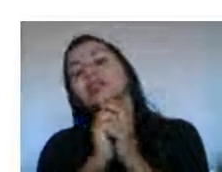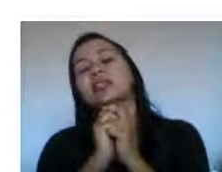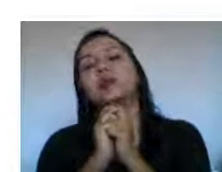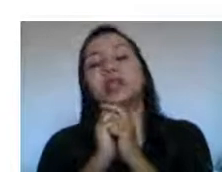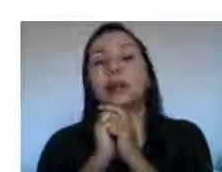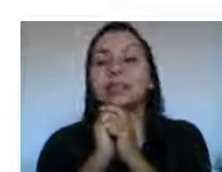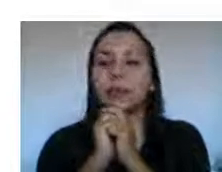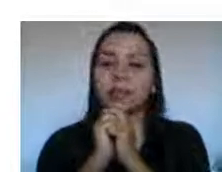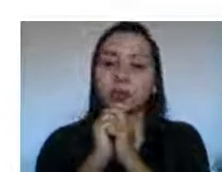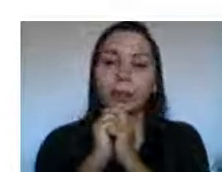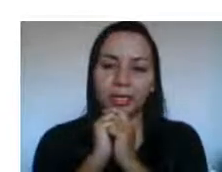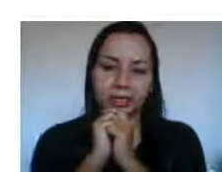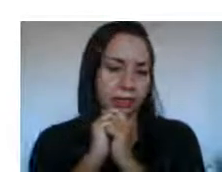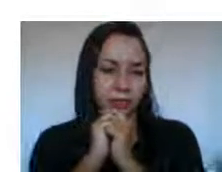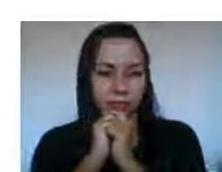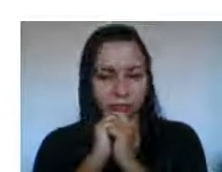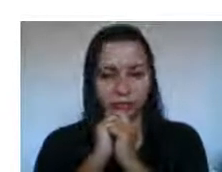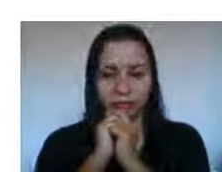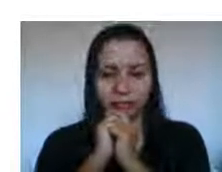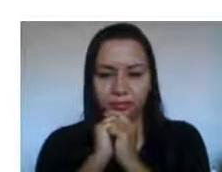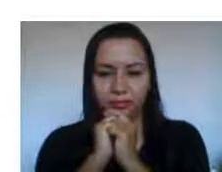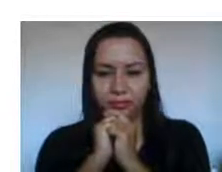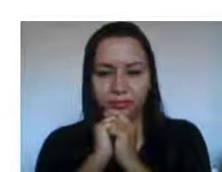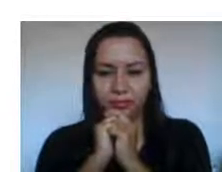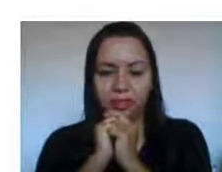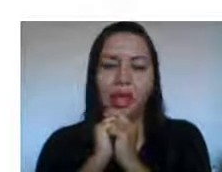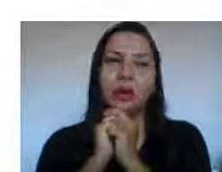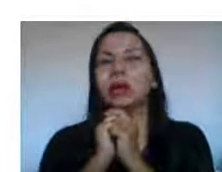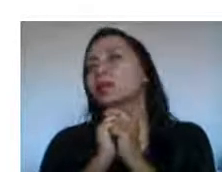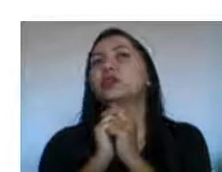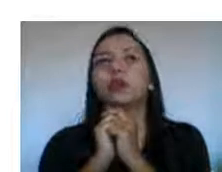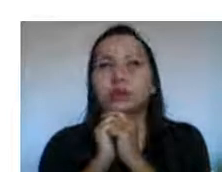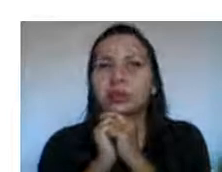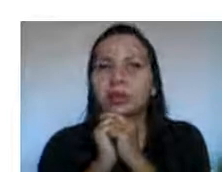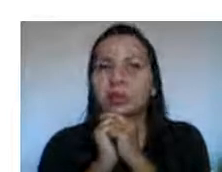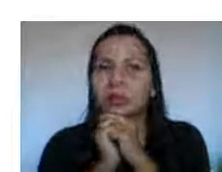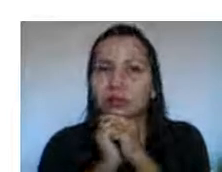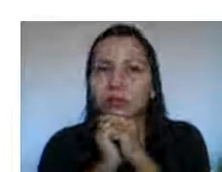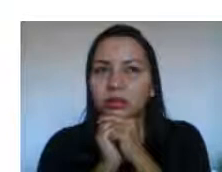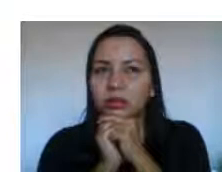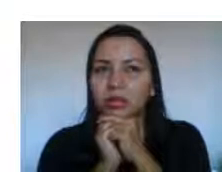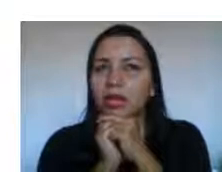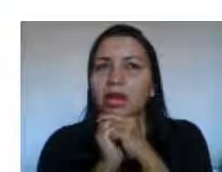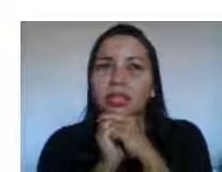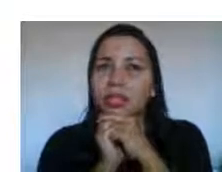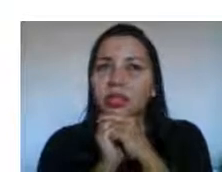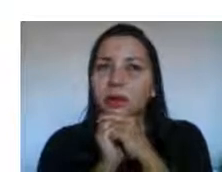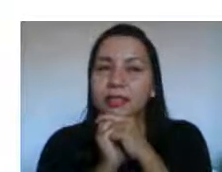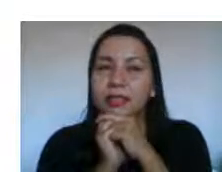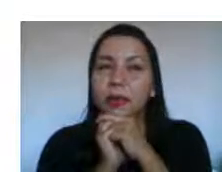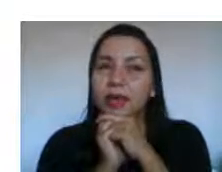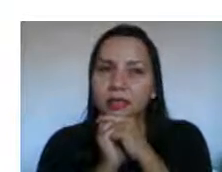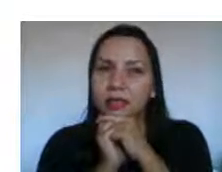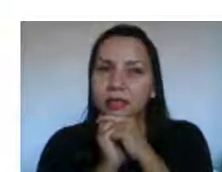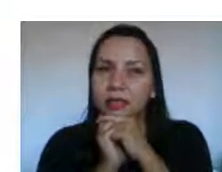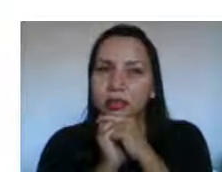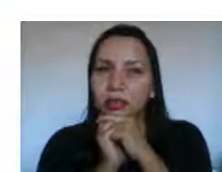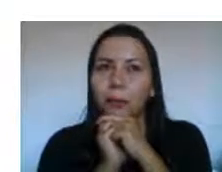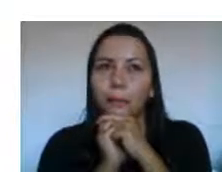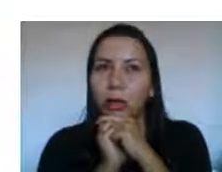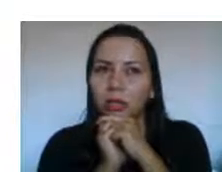certeza vocês responderão a espécie humana. E aí eu questiono vocês. Existem outras